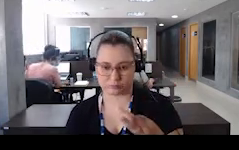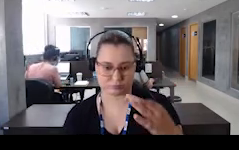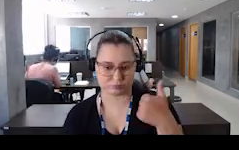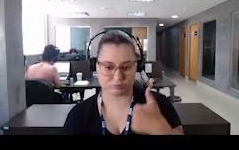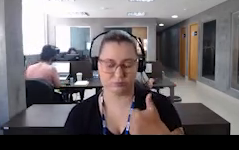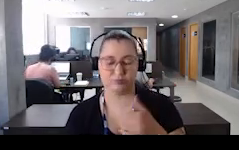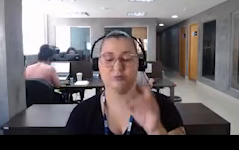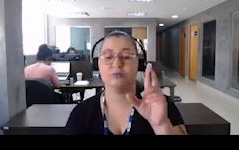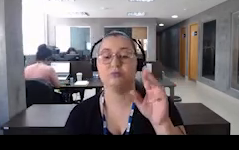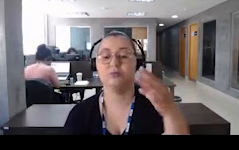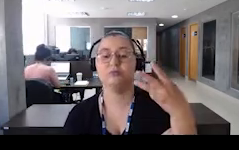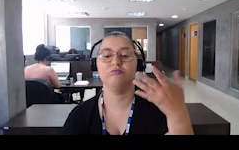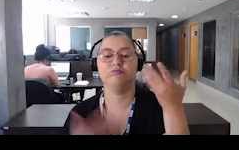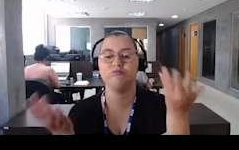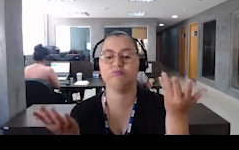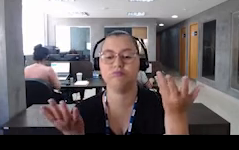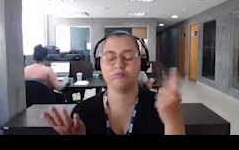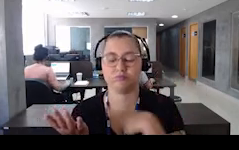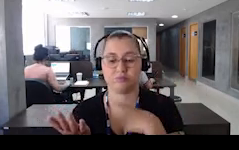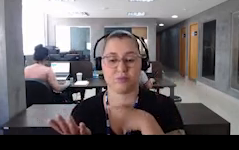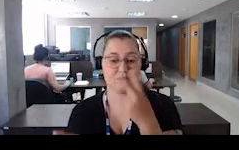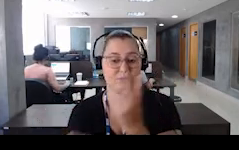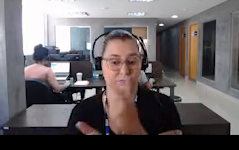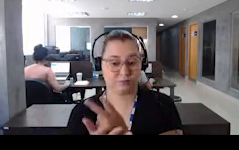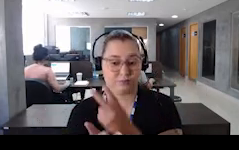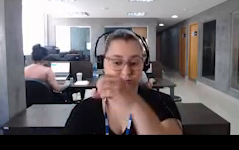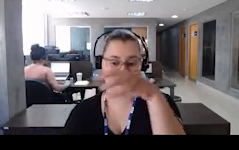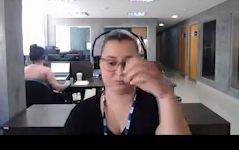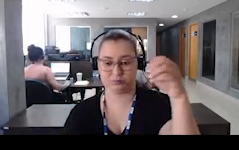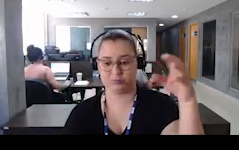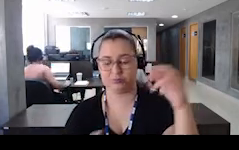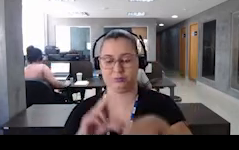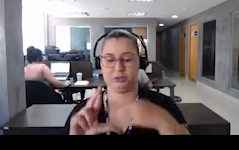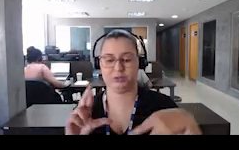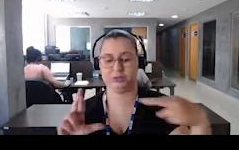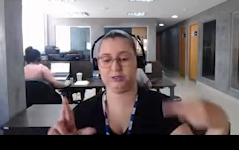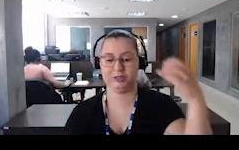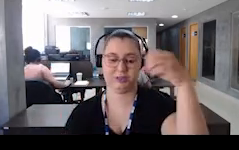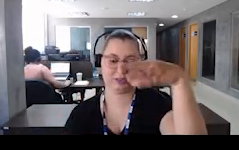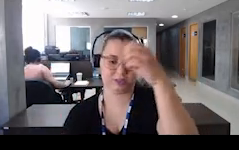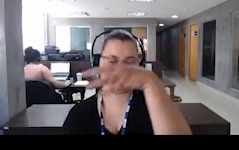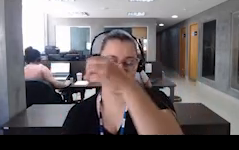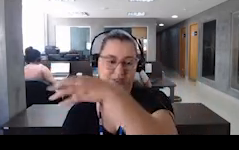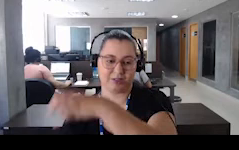certo? E o R3? O R3 é o equivalente das lâmpadas. É esse que a gente acabou de calcular aqui, ó.